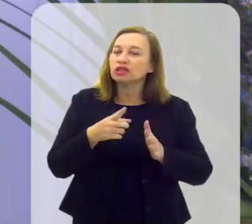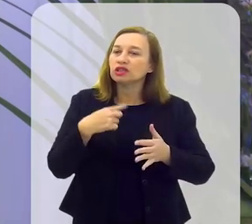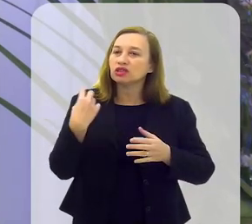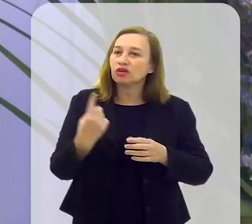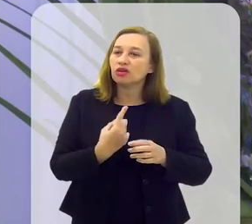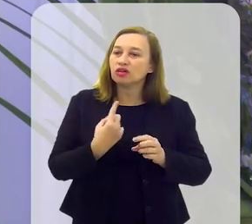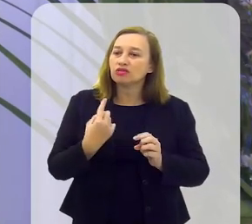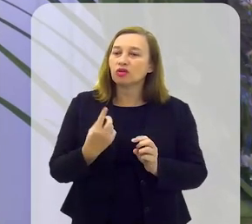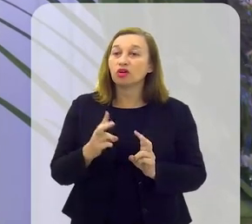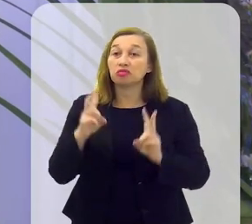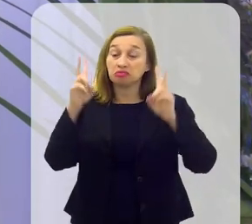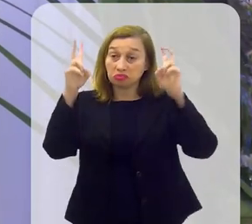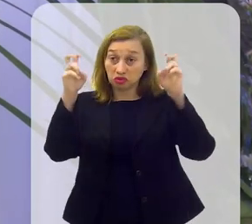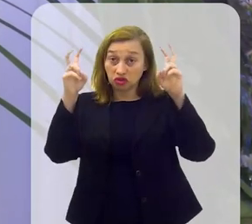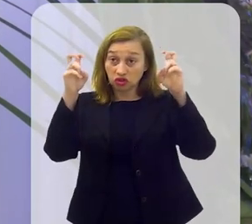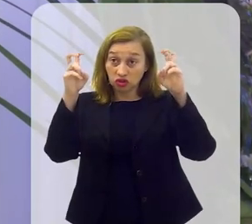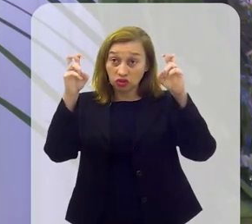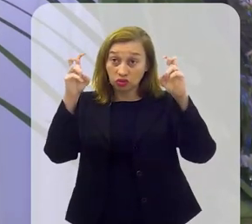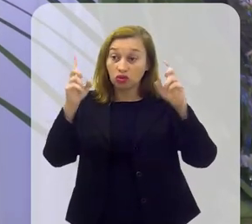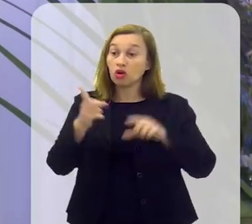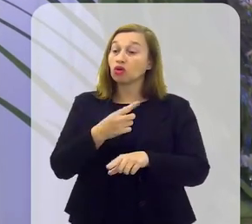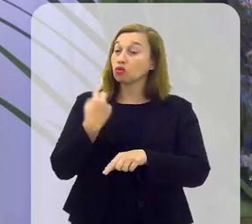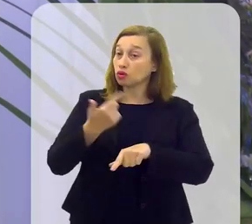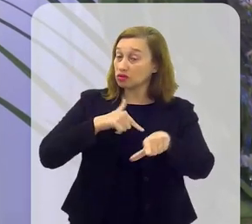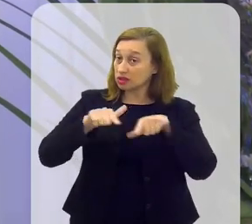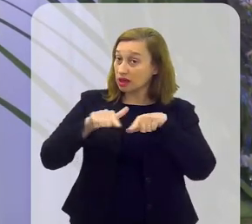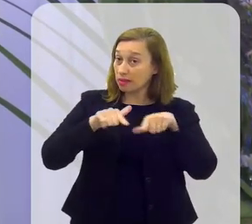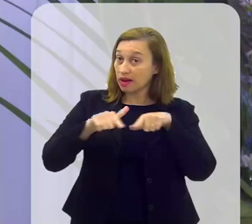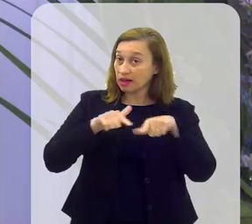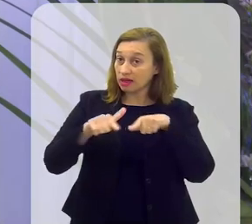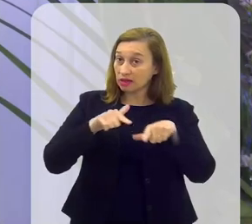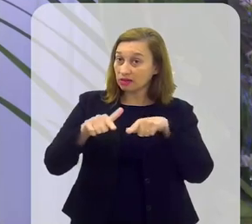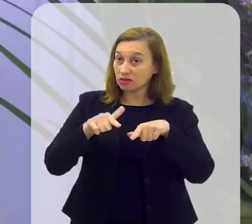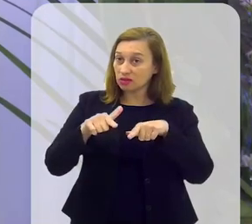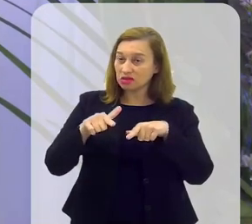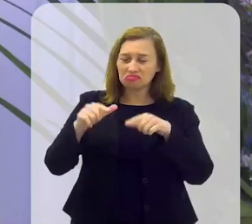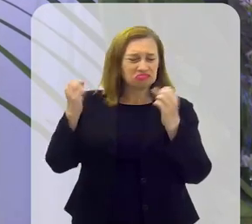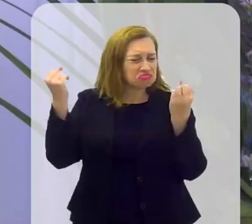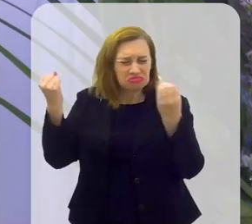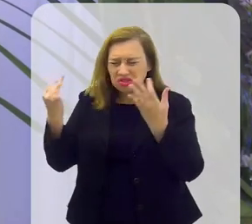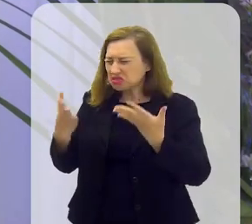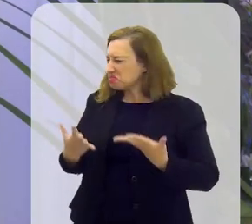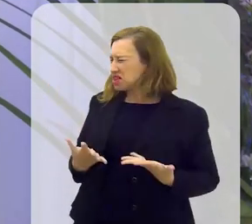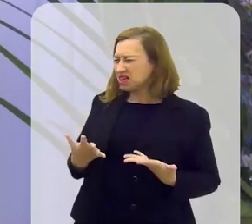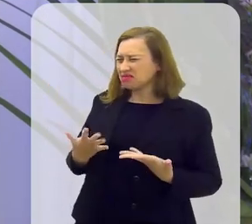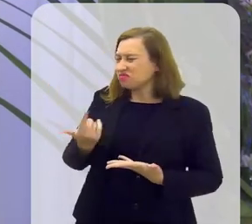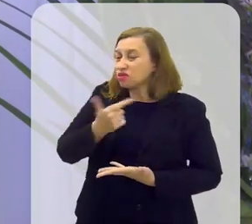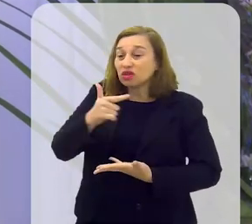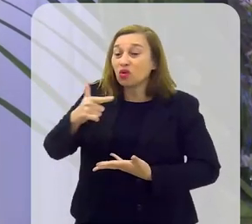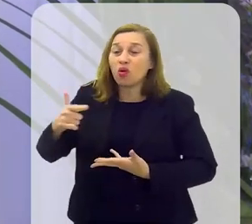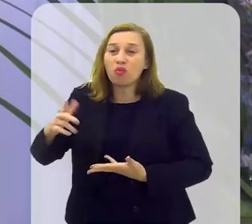como título né do nosso do nosso trabalho que se chama inexplicável amor